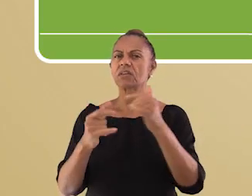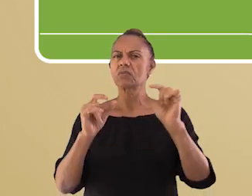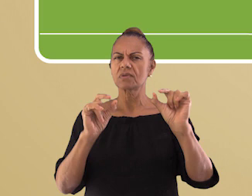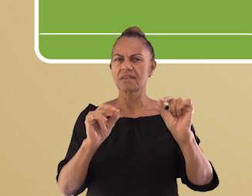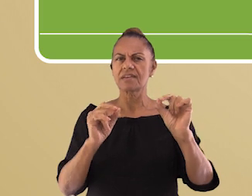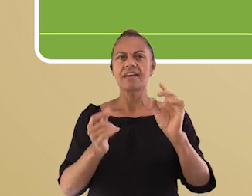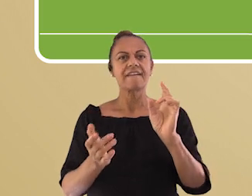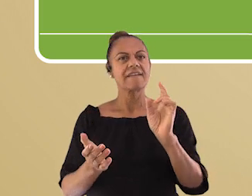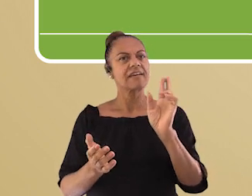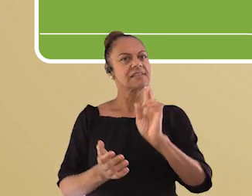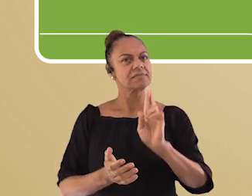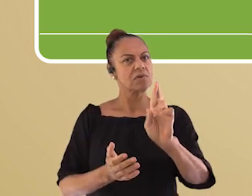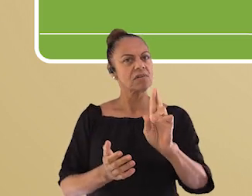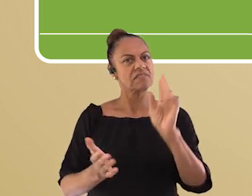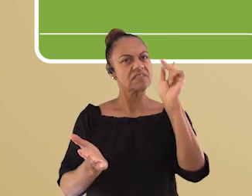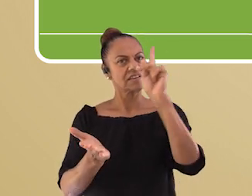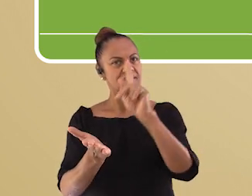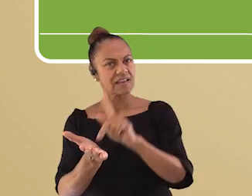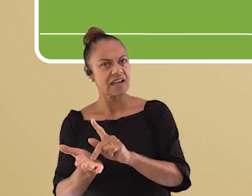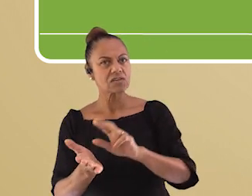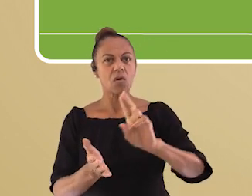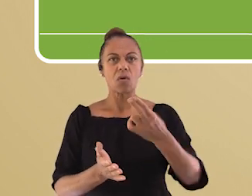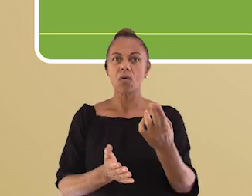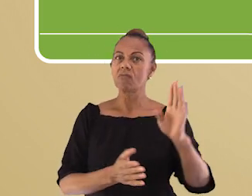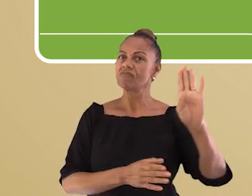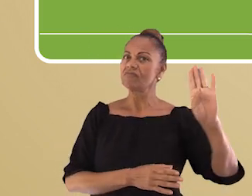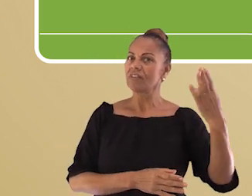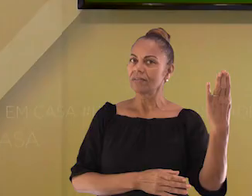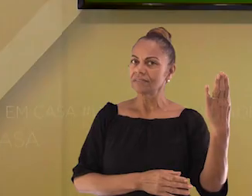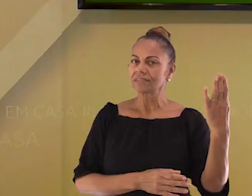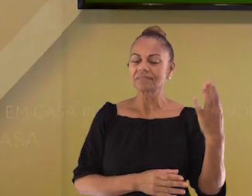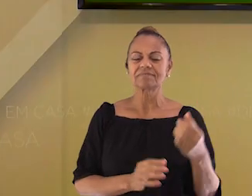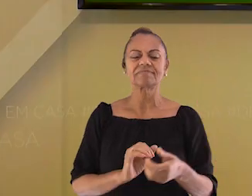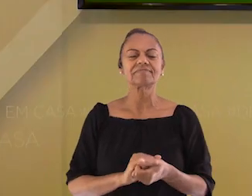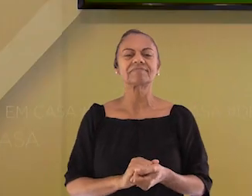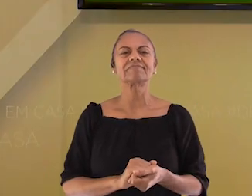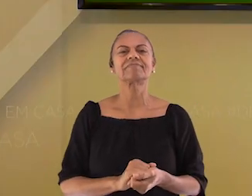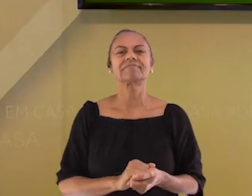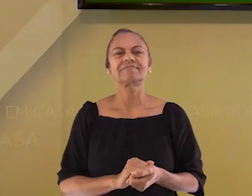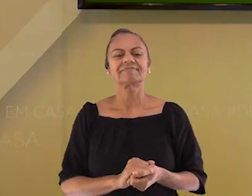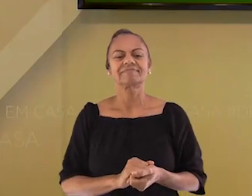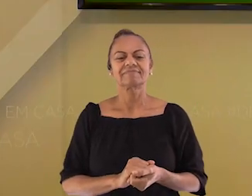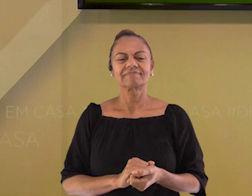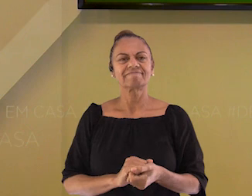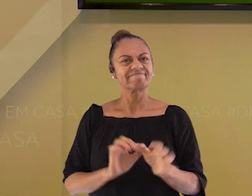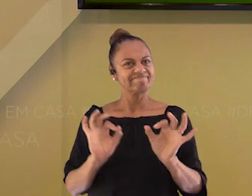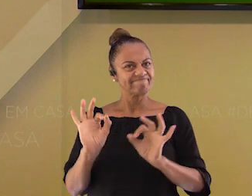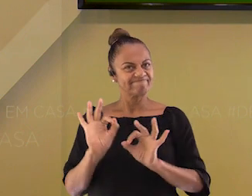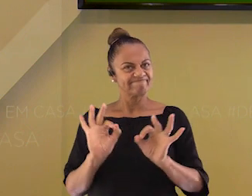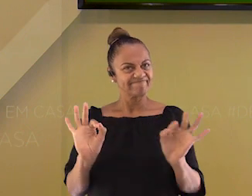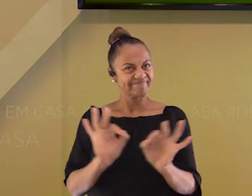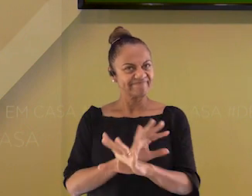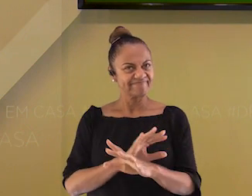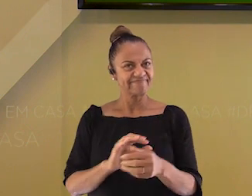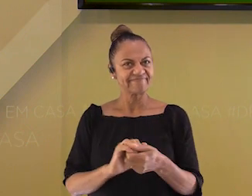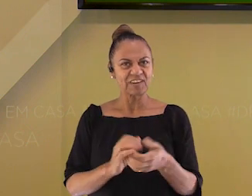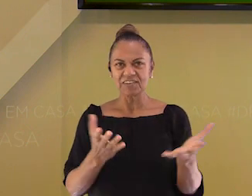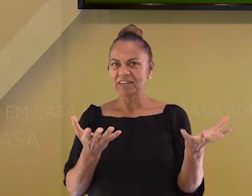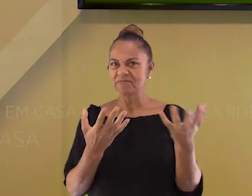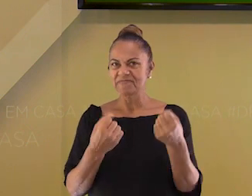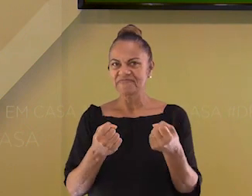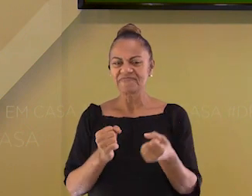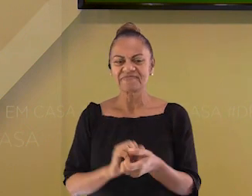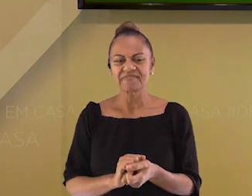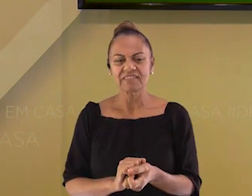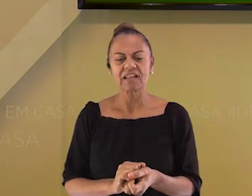uma brincadeira de verdadeiro ou falso. Você terá que falar se a afirmação é verdadeira